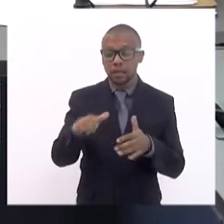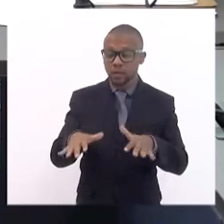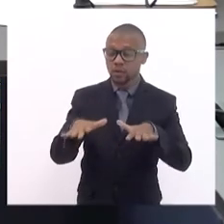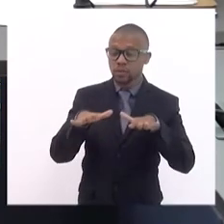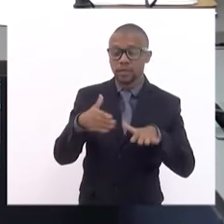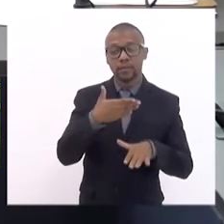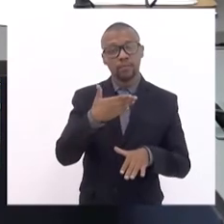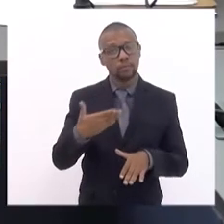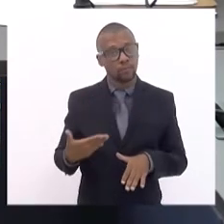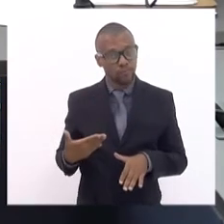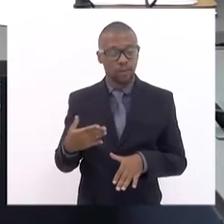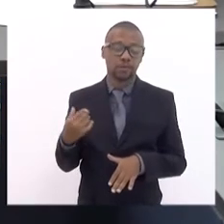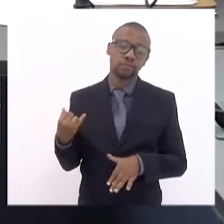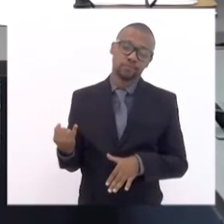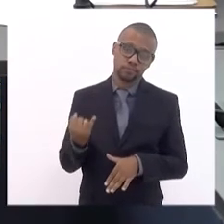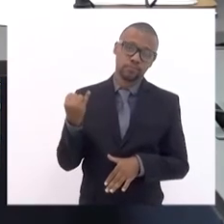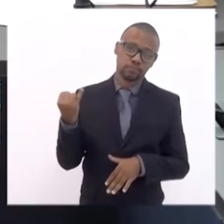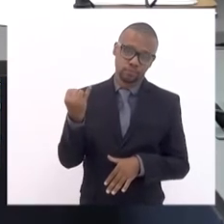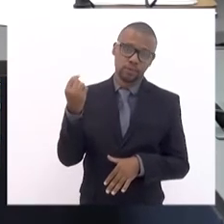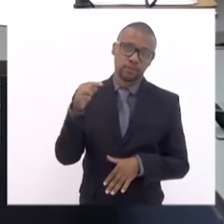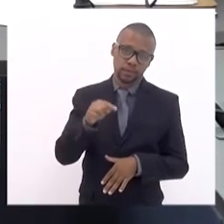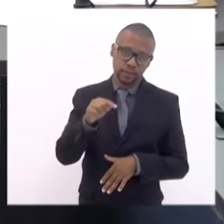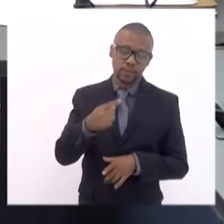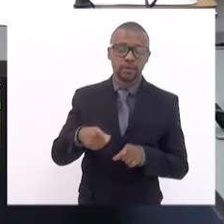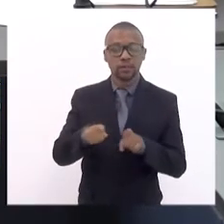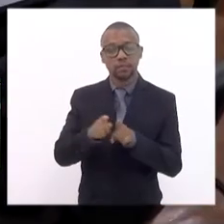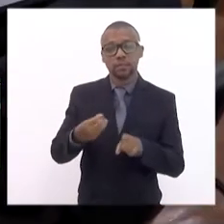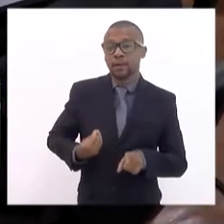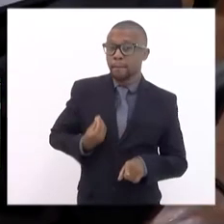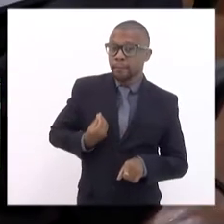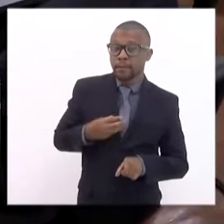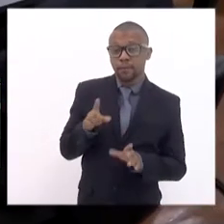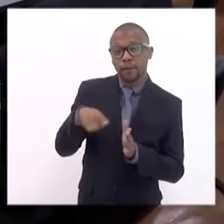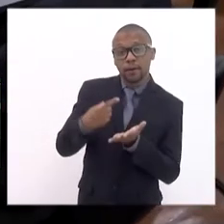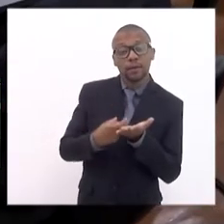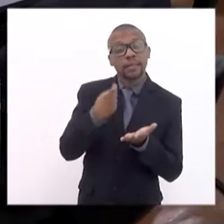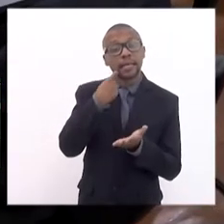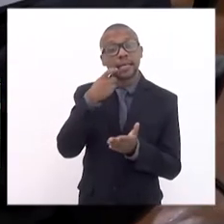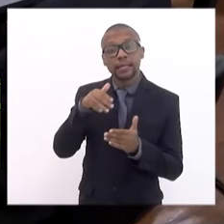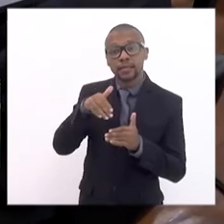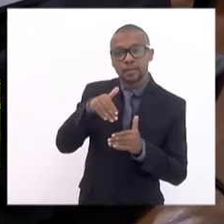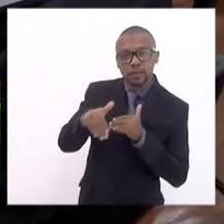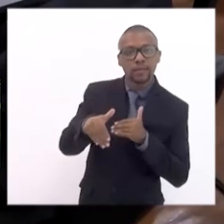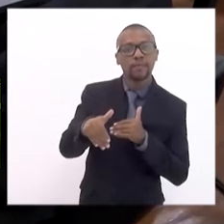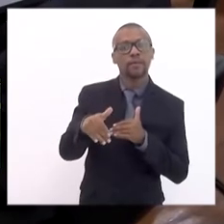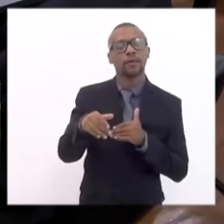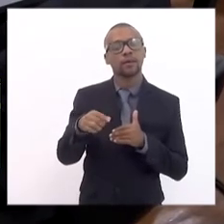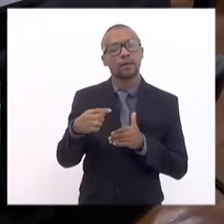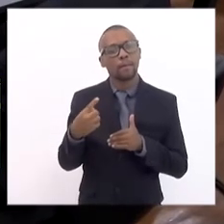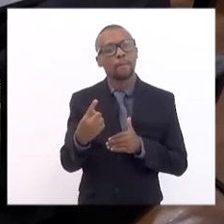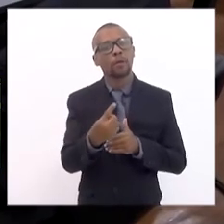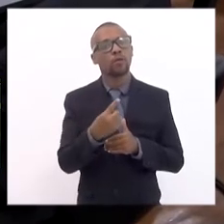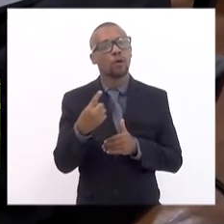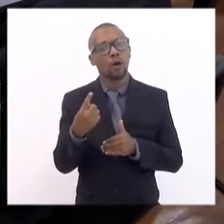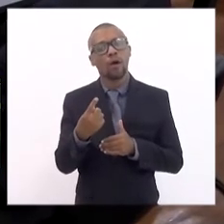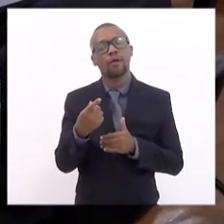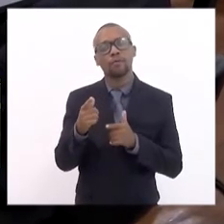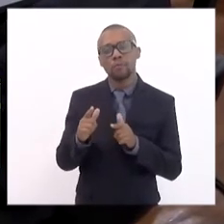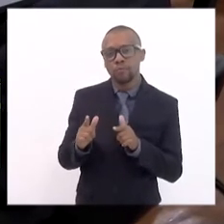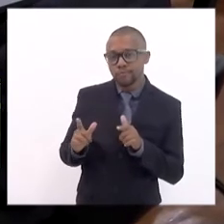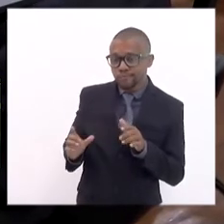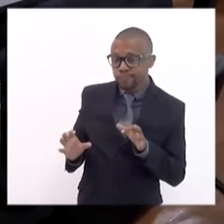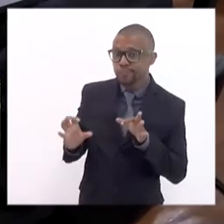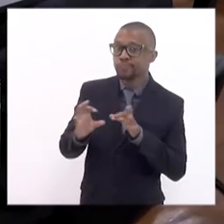pública e estarei presente na sexta-feira aí para compor também essa